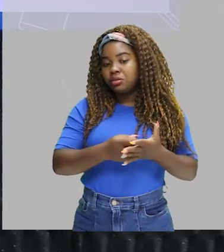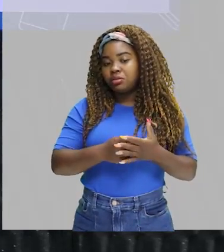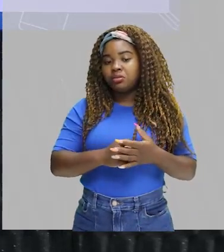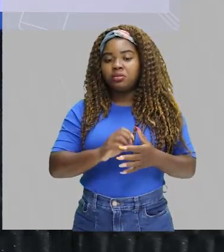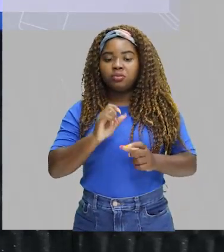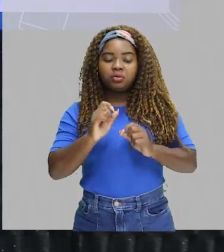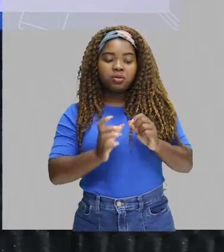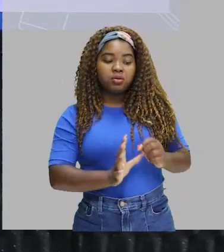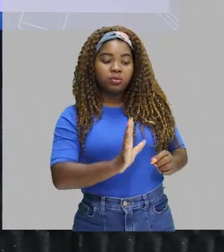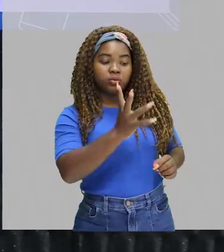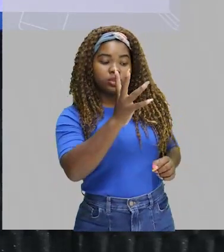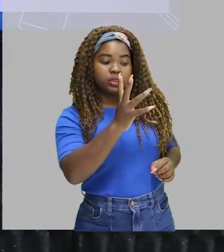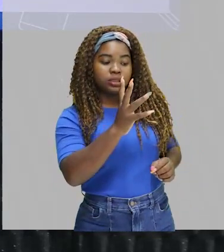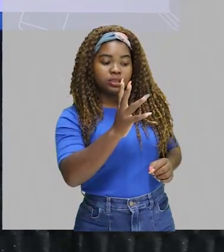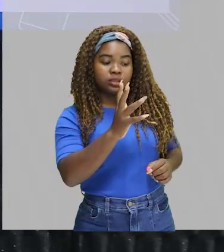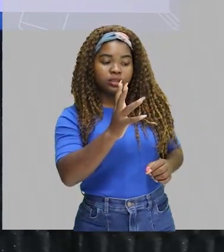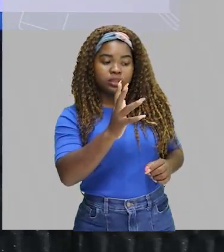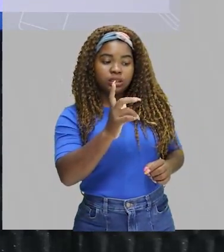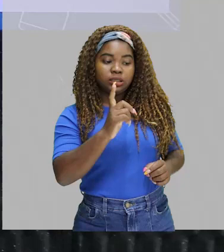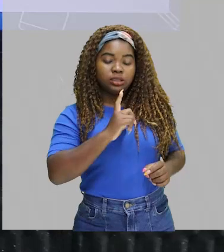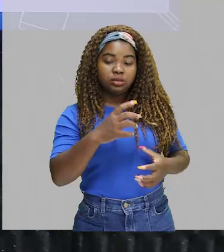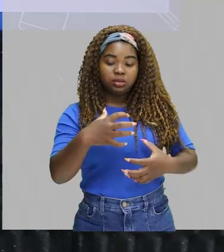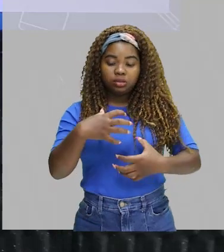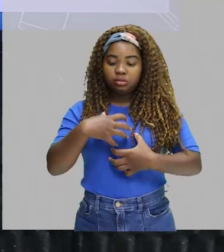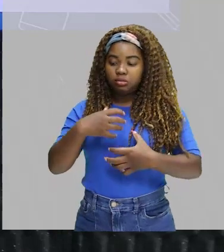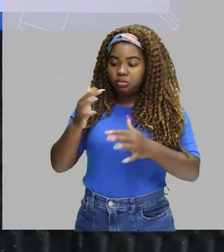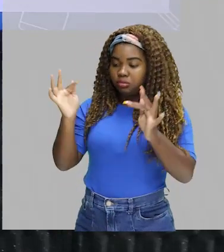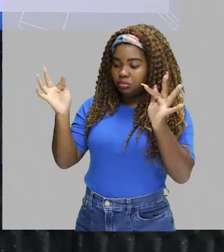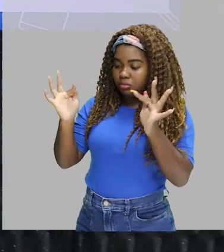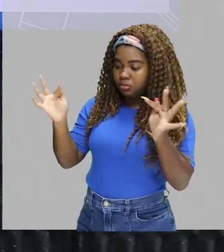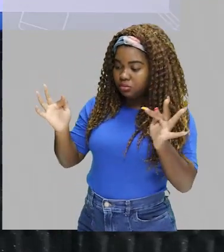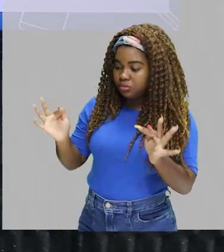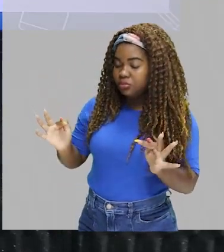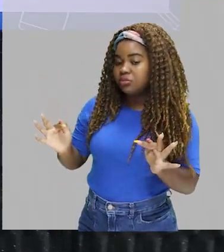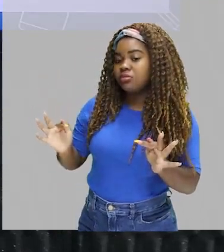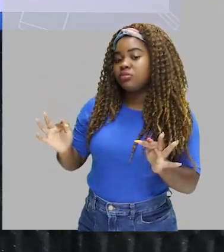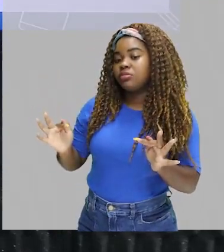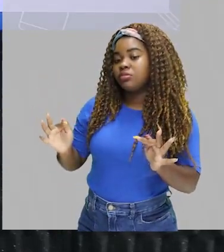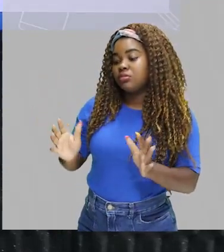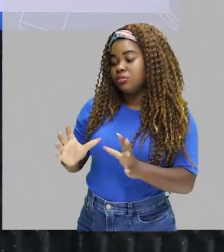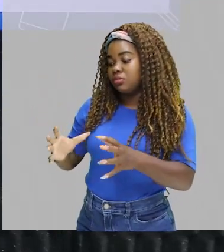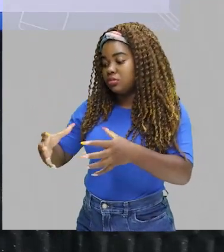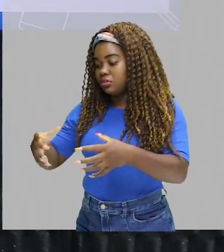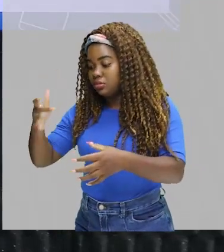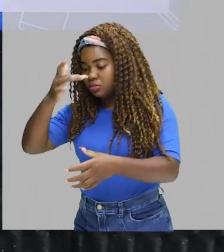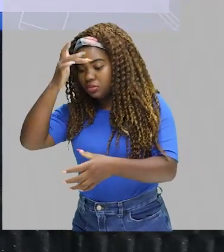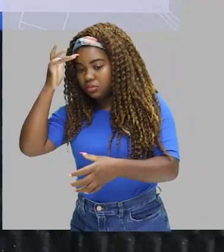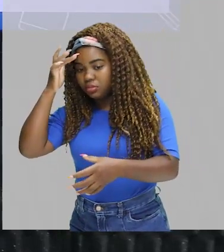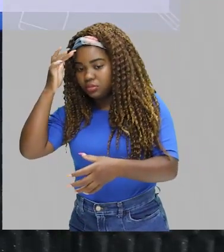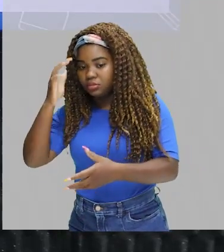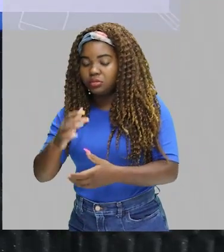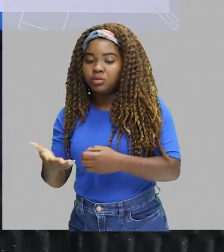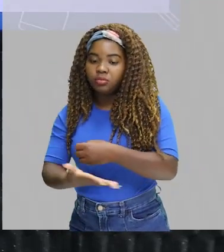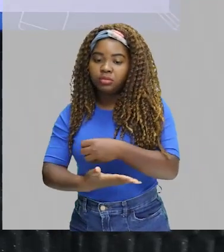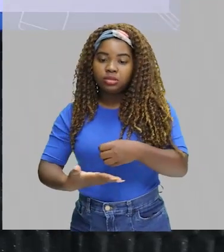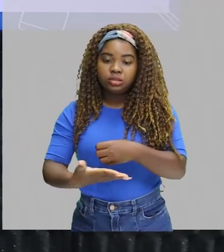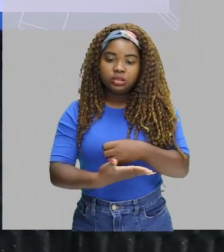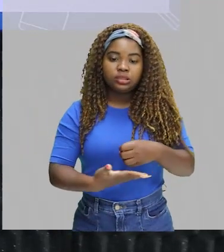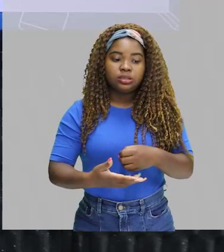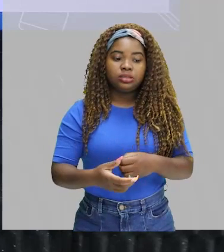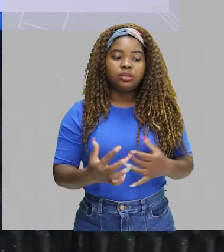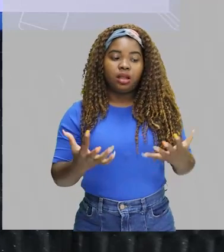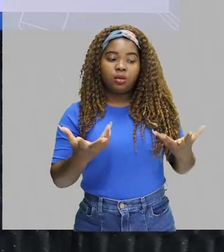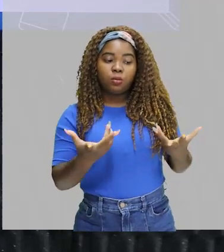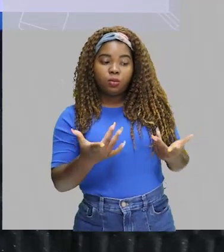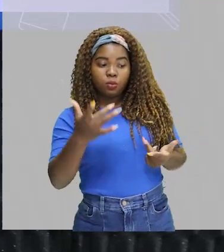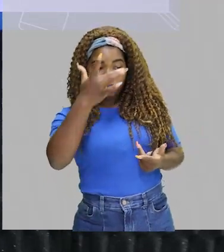que gera felicidade para o maior número de pessoas. Ela não é baseada nas virtudes, nas qualidades pessoais de um indivíduo.